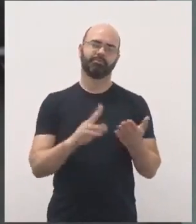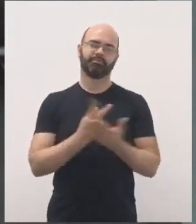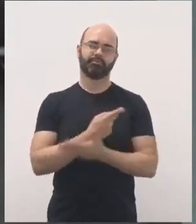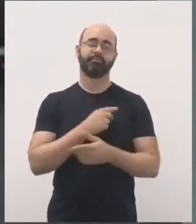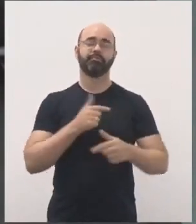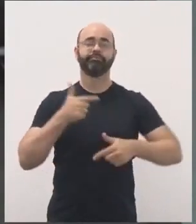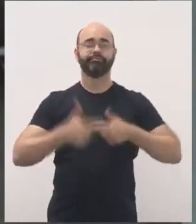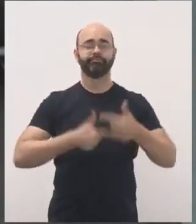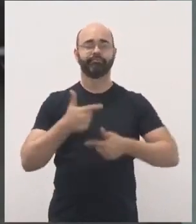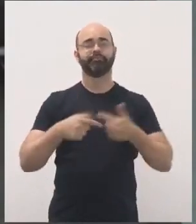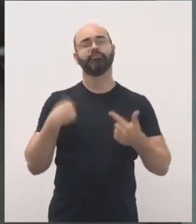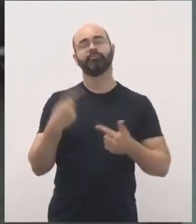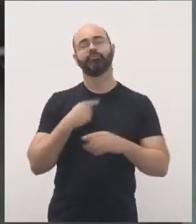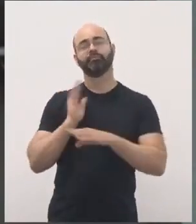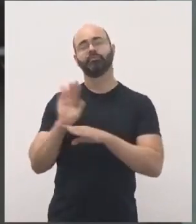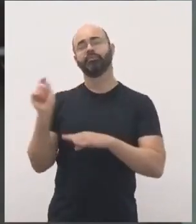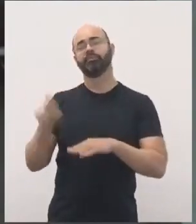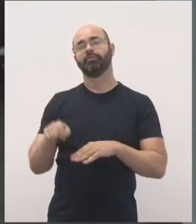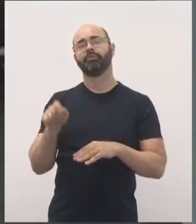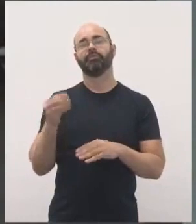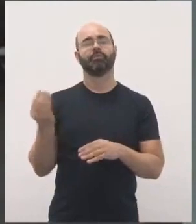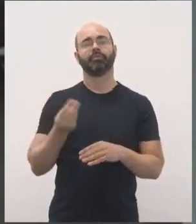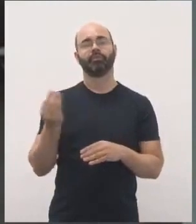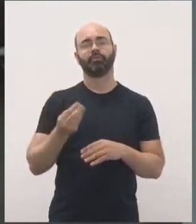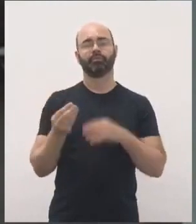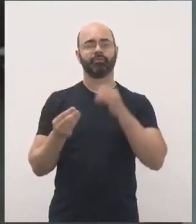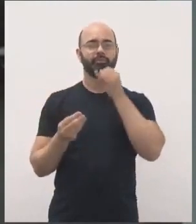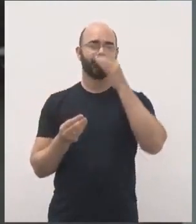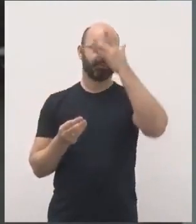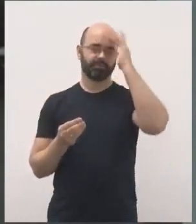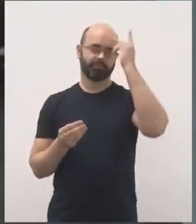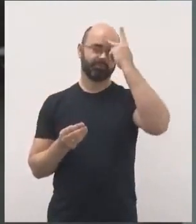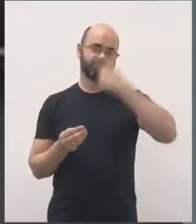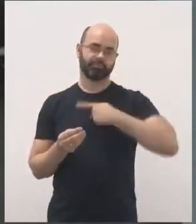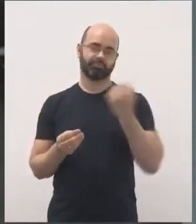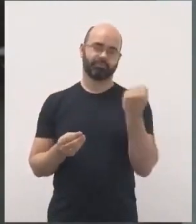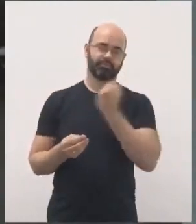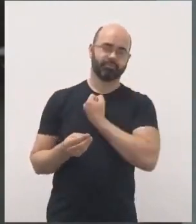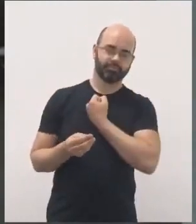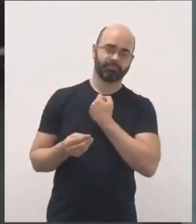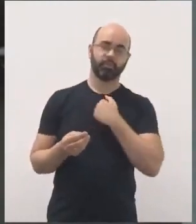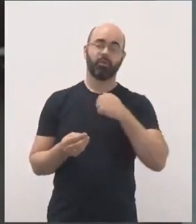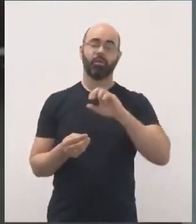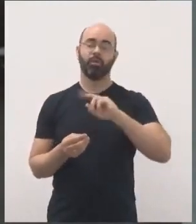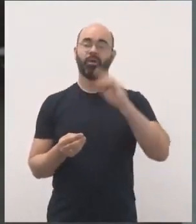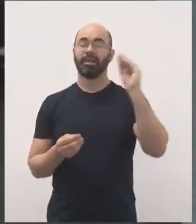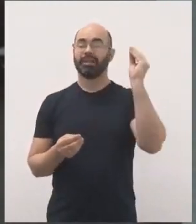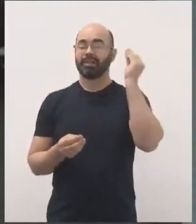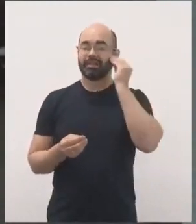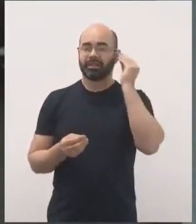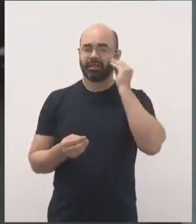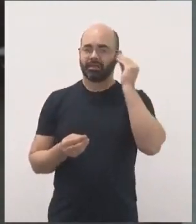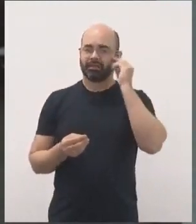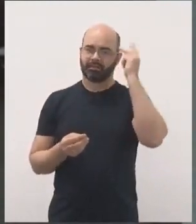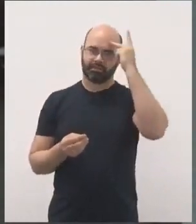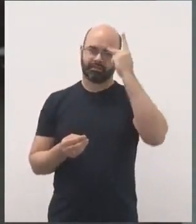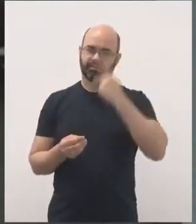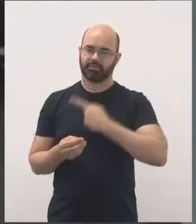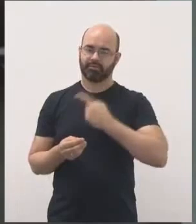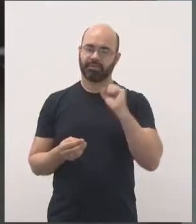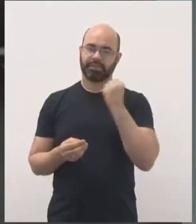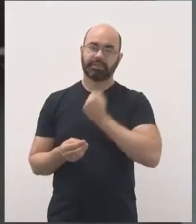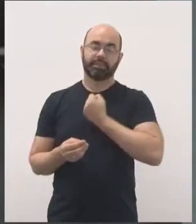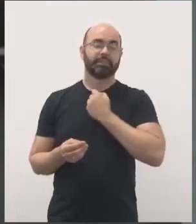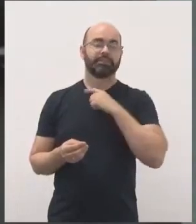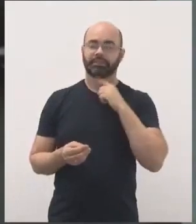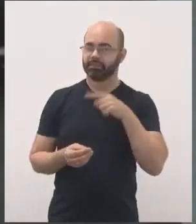gente pode realizar depois de uma tentativa de suicídio, de um suicídio, isso está contemplado na formação, né? Então